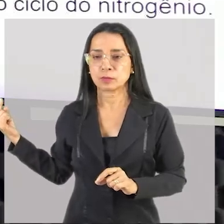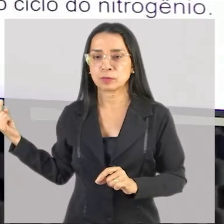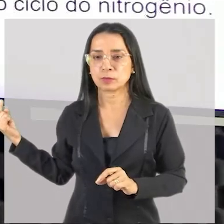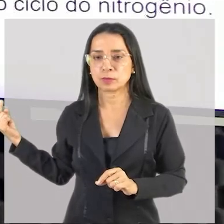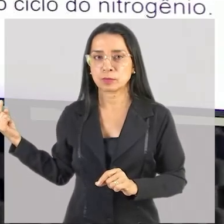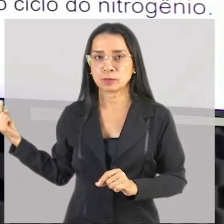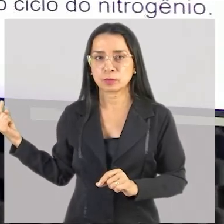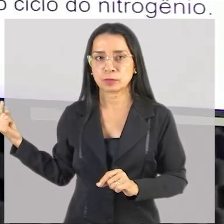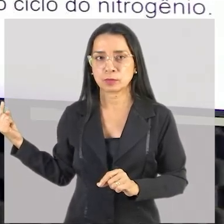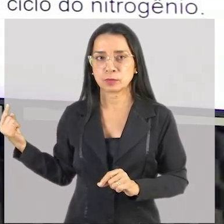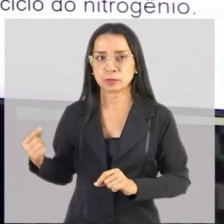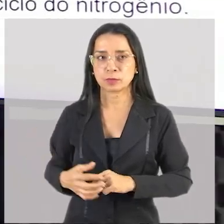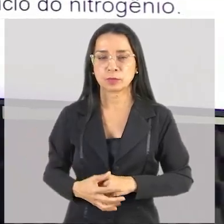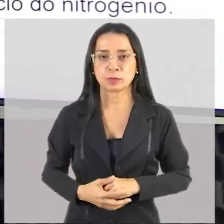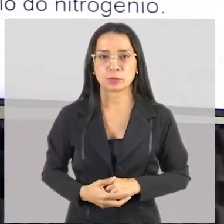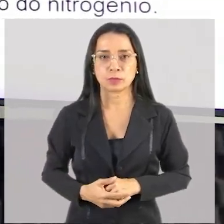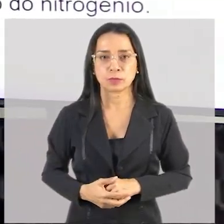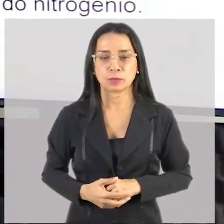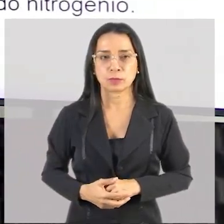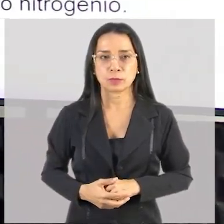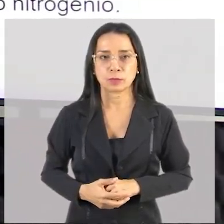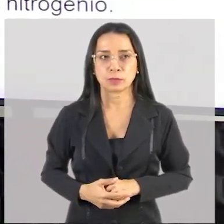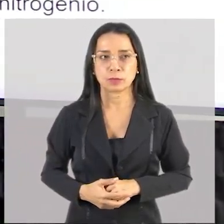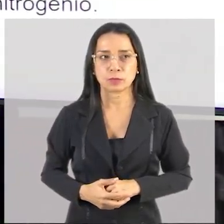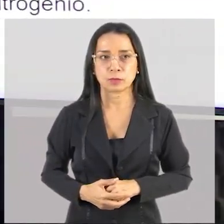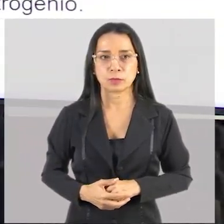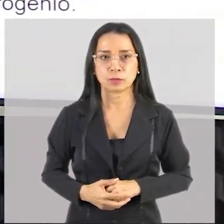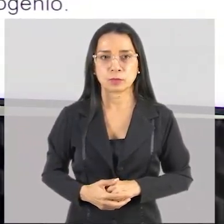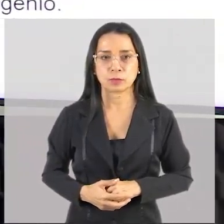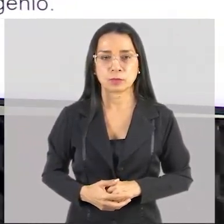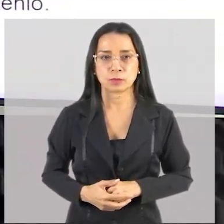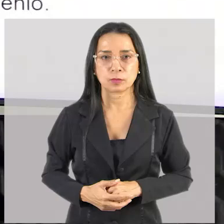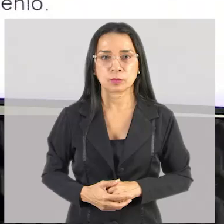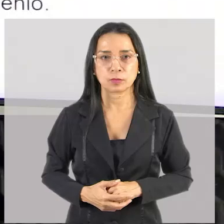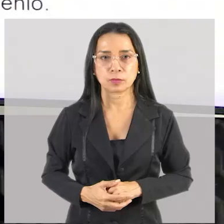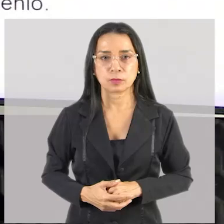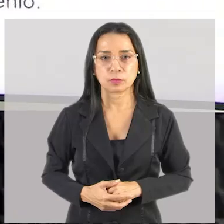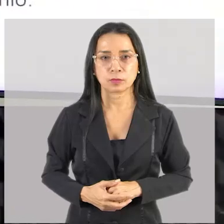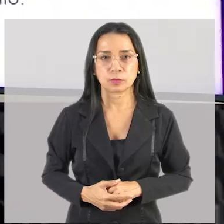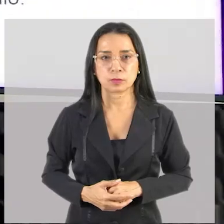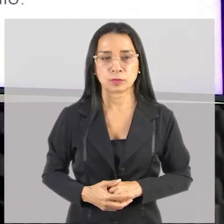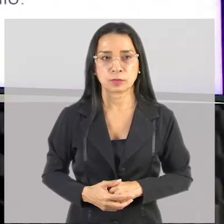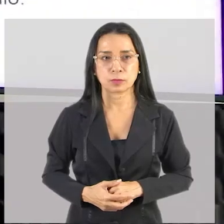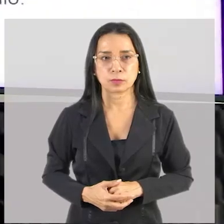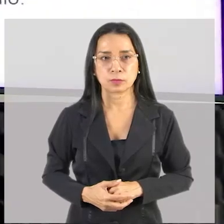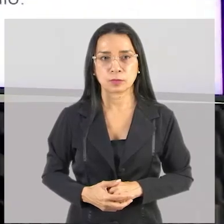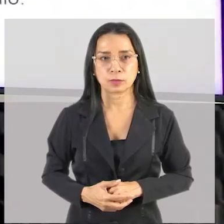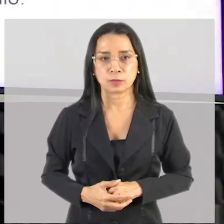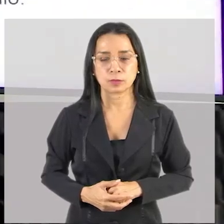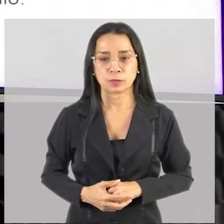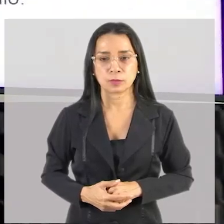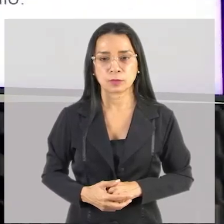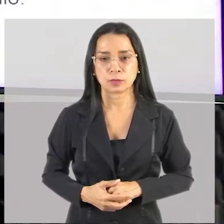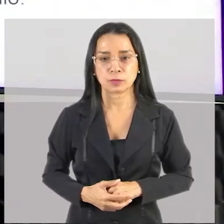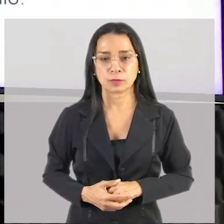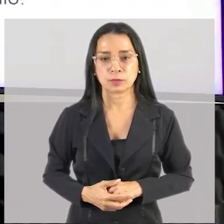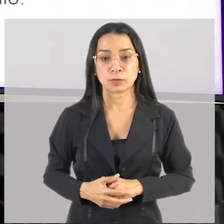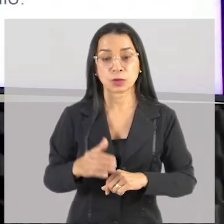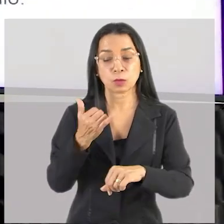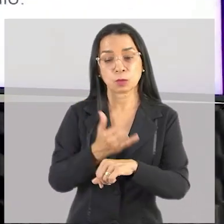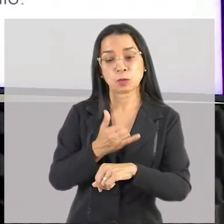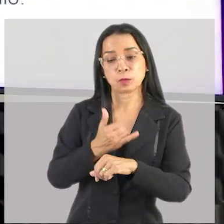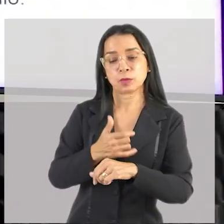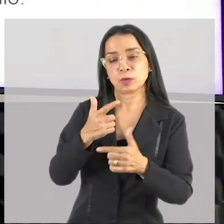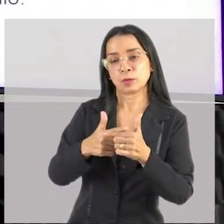que o alumínio são problema. É um problema. Os íons alumínio são um problema para a planta. E para